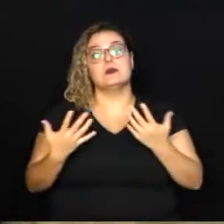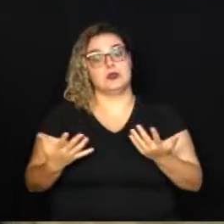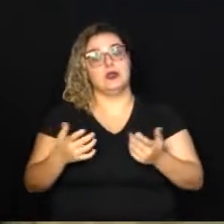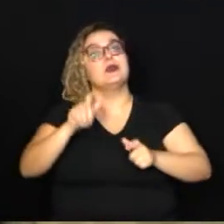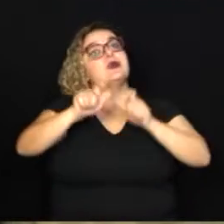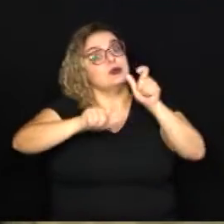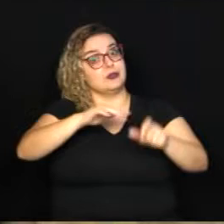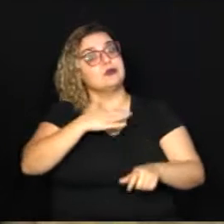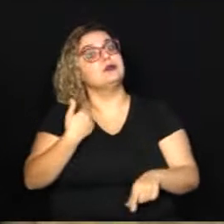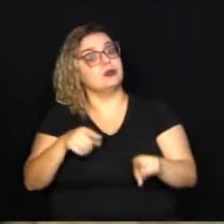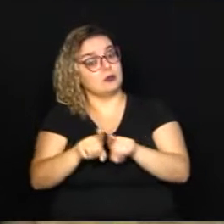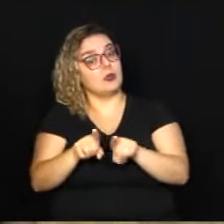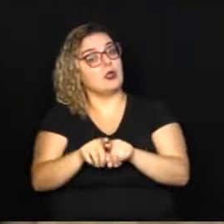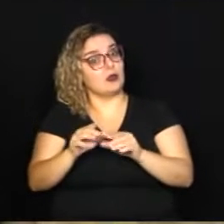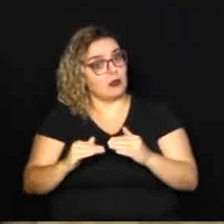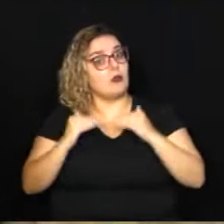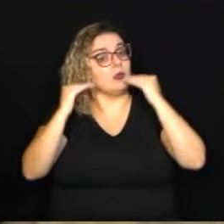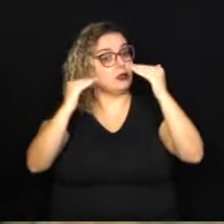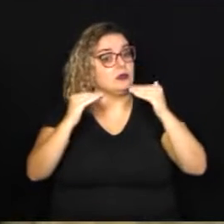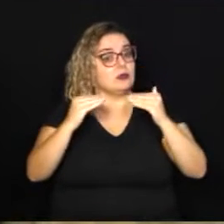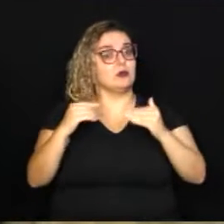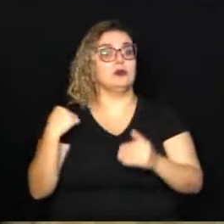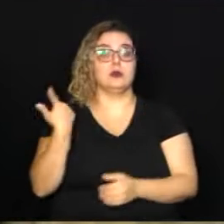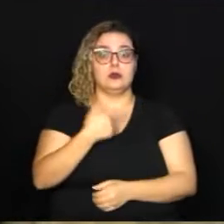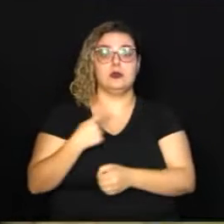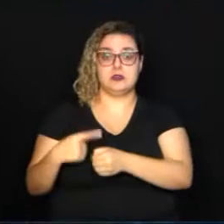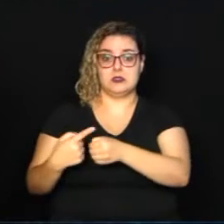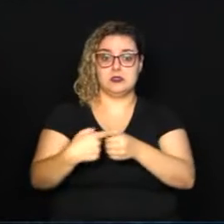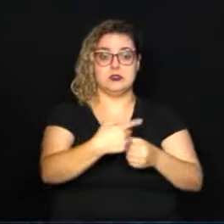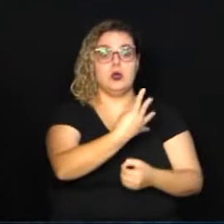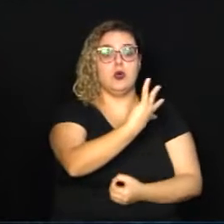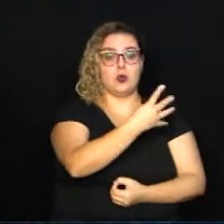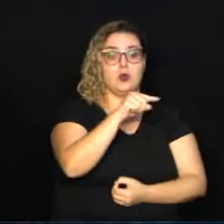óbitos também, né, tem aumentado bastante. Na nossa região,